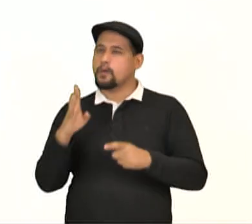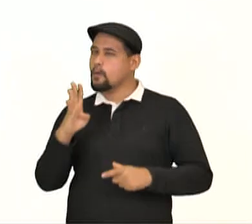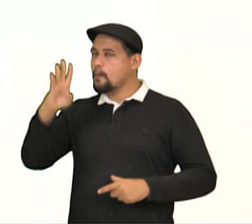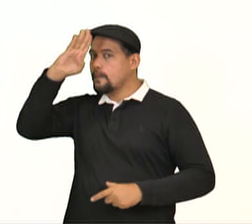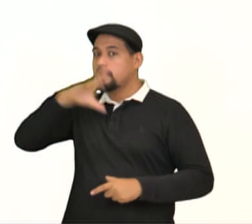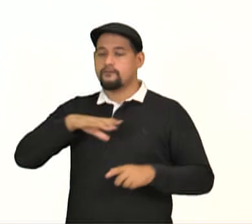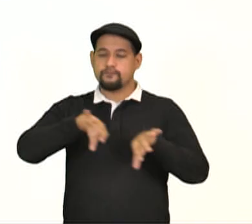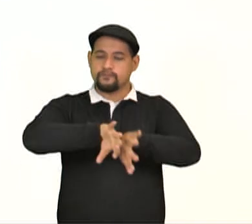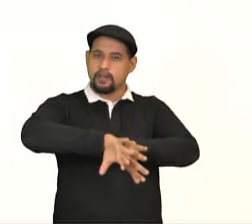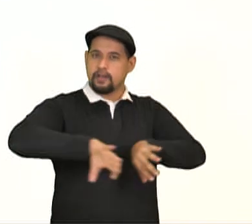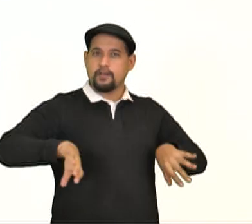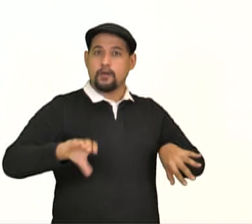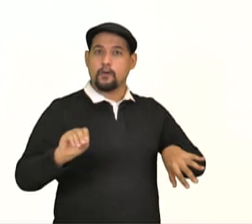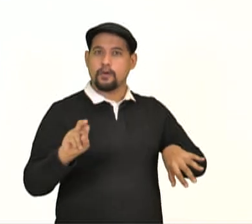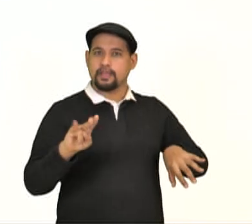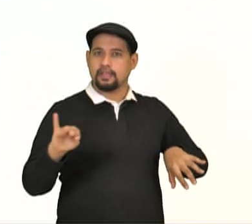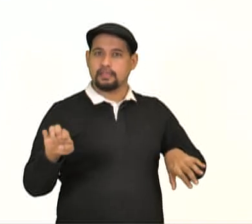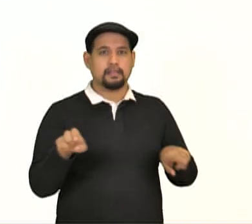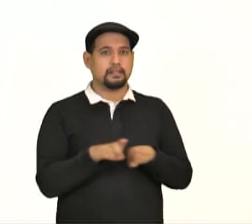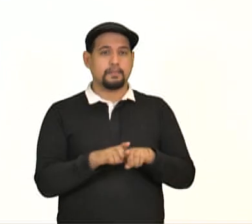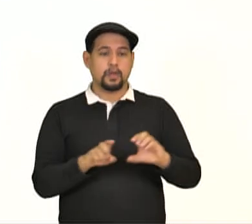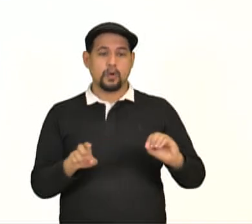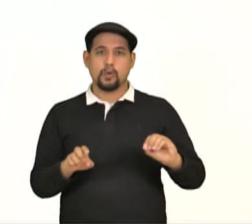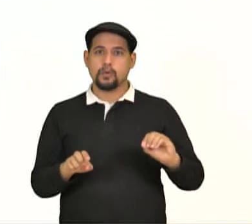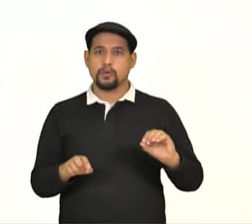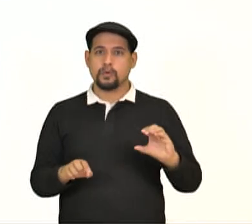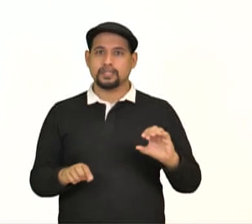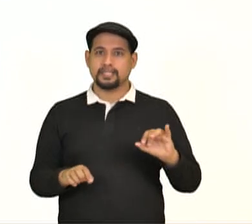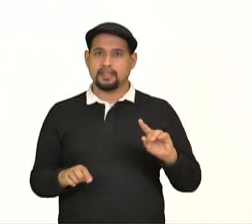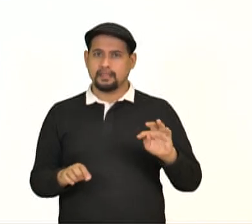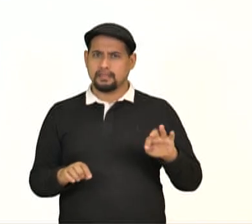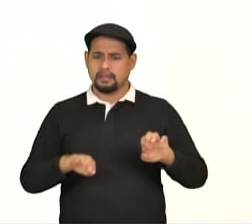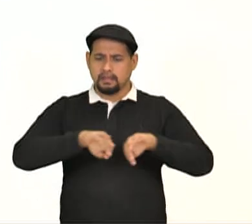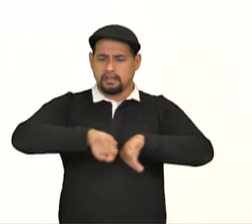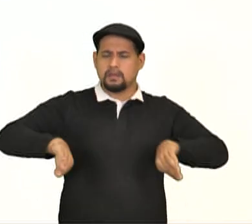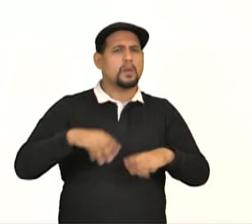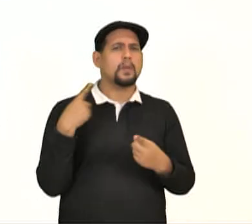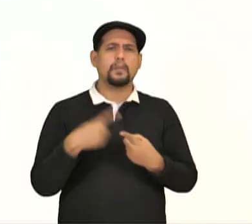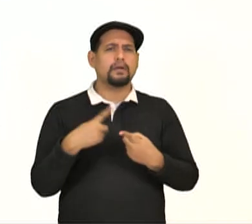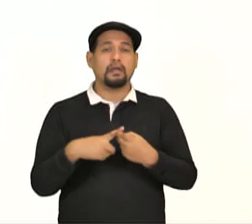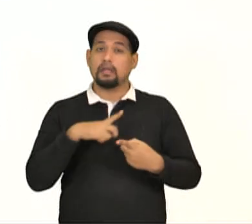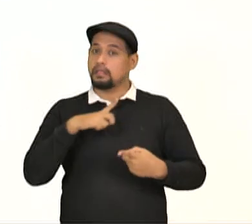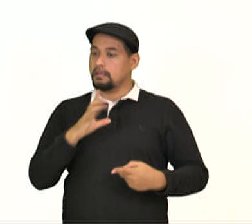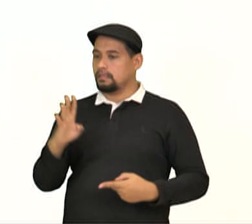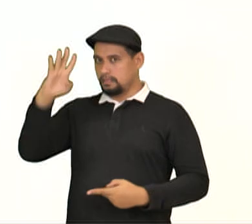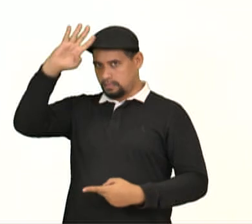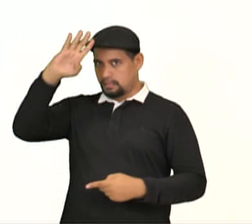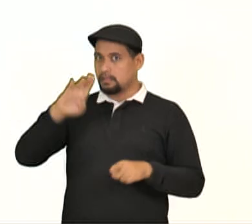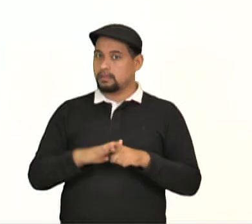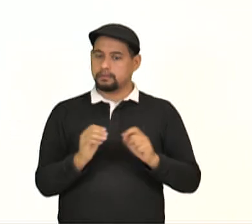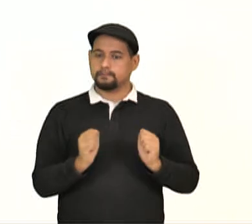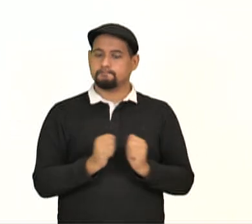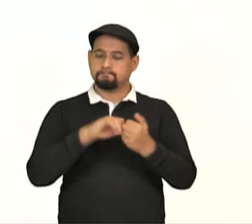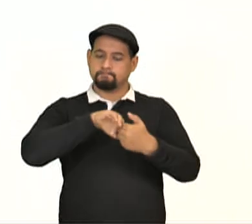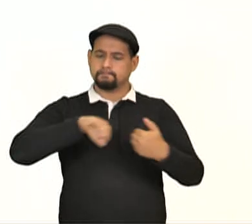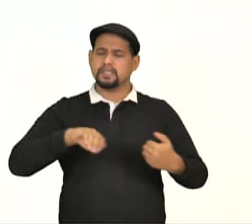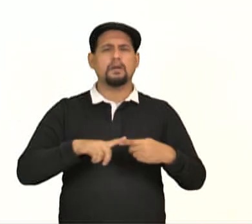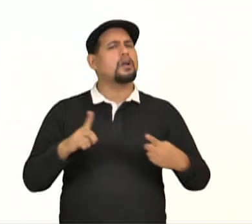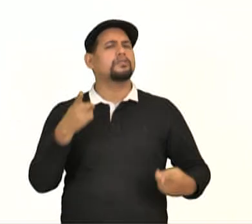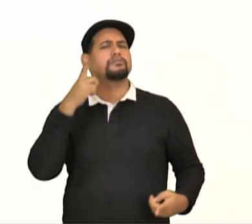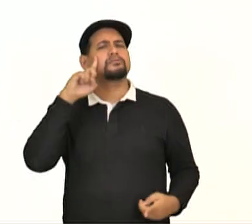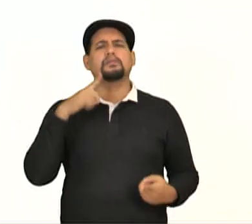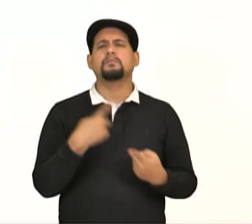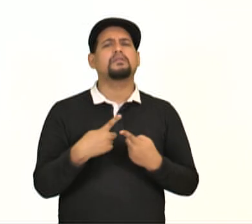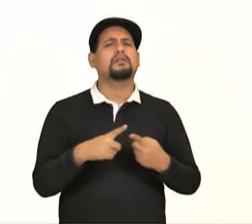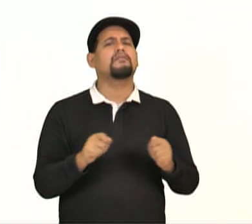entre Oriente e Ocidente? Então, a gente vai ter essa divisão, né, do Império Romano lá do Oriente com o Ocidente. Mas quando e